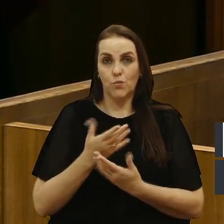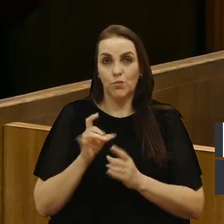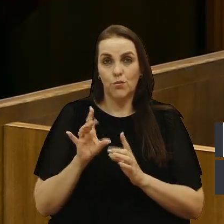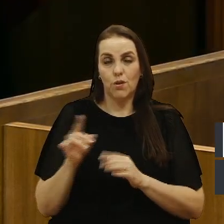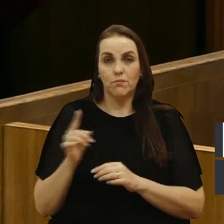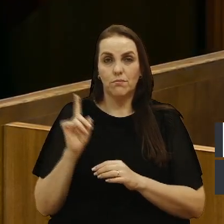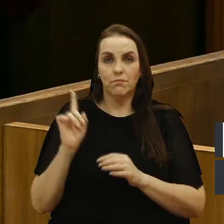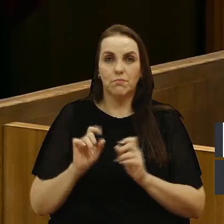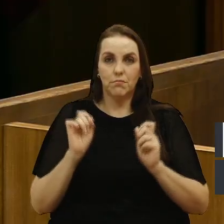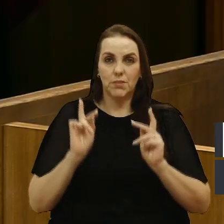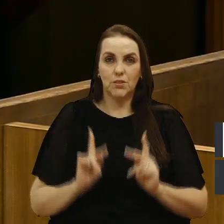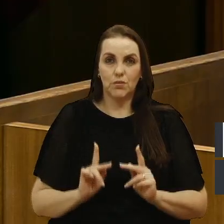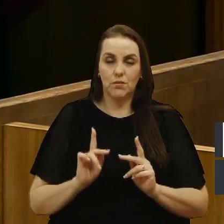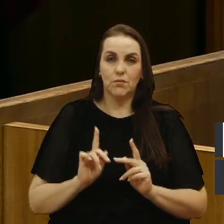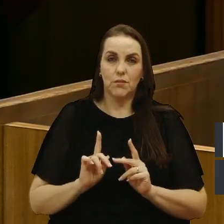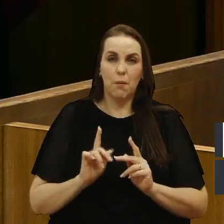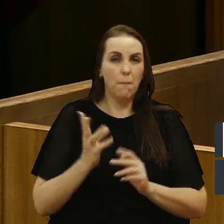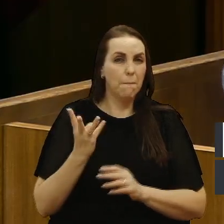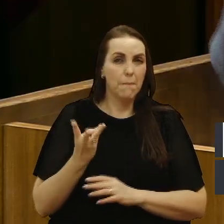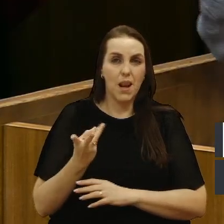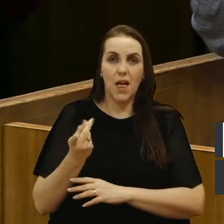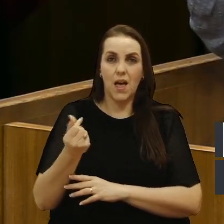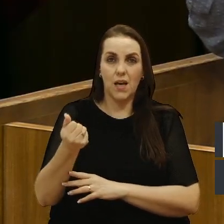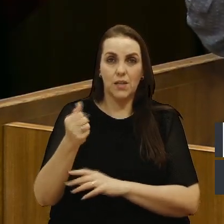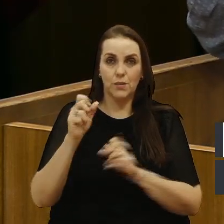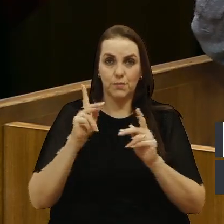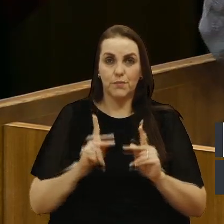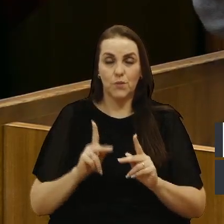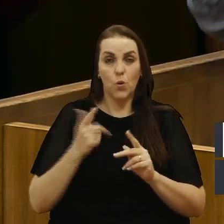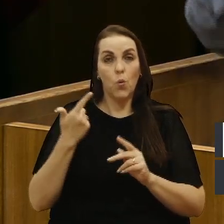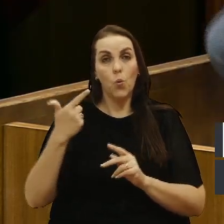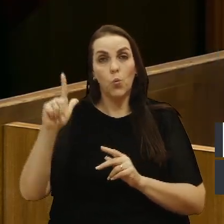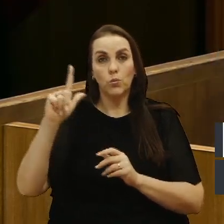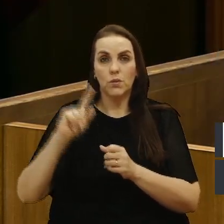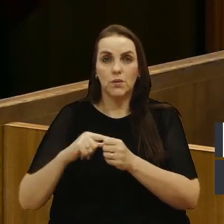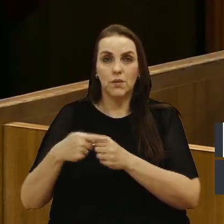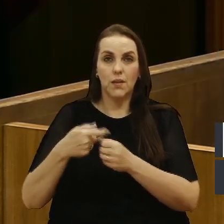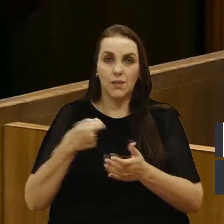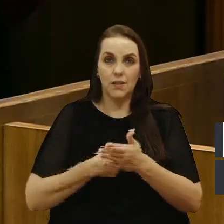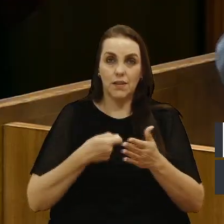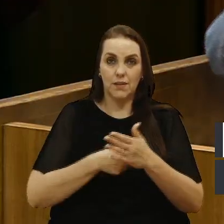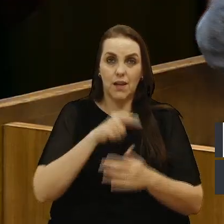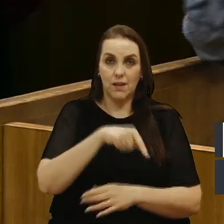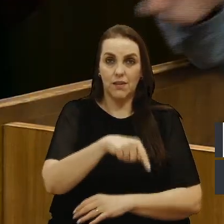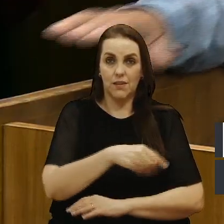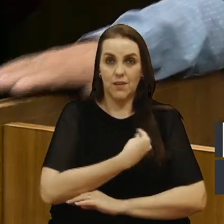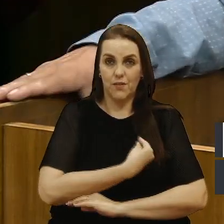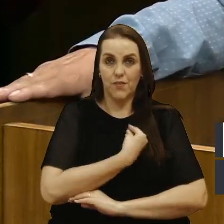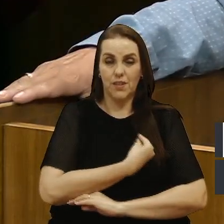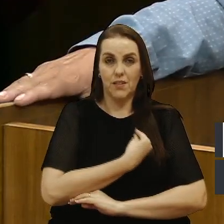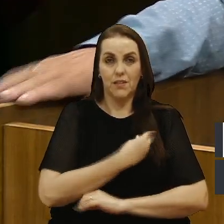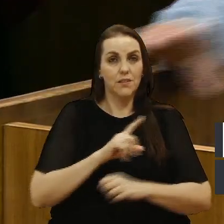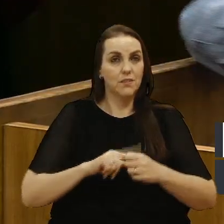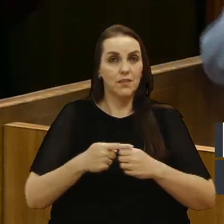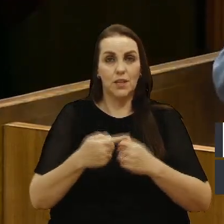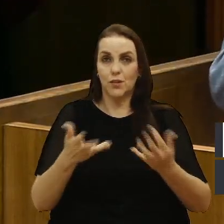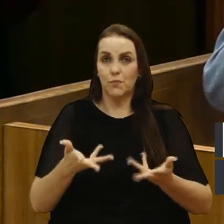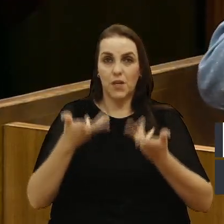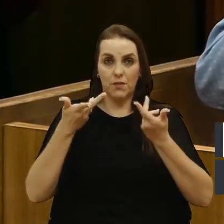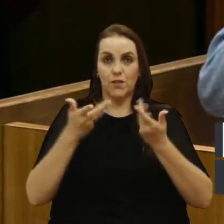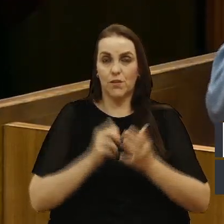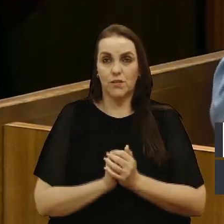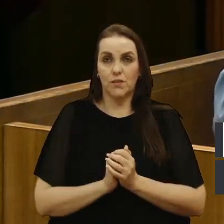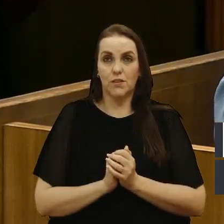um daqueles milhares de pessoas que vieram de outra cidade tentar a vida nessa cidade, uma cidade maravilhosa, que muitas